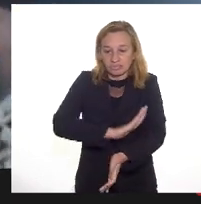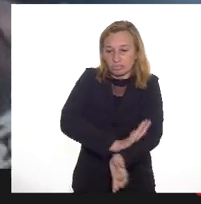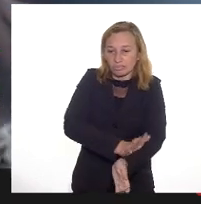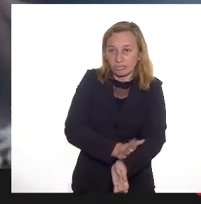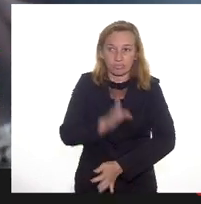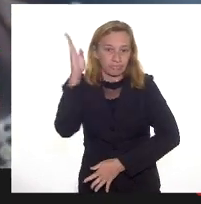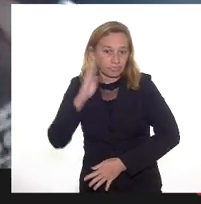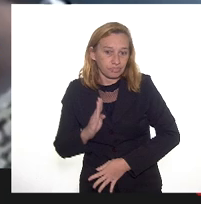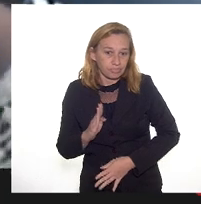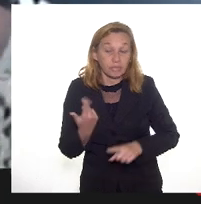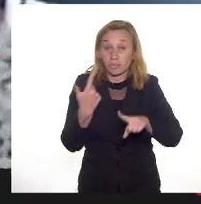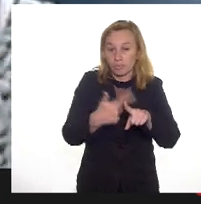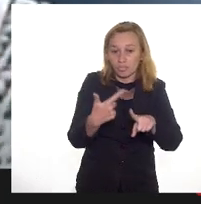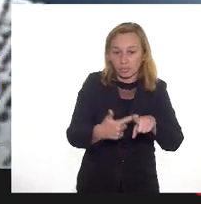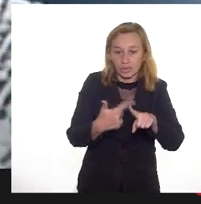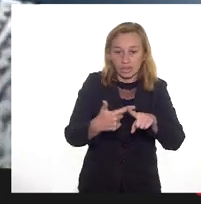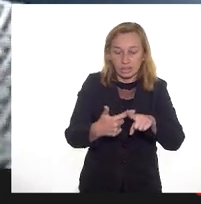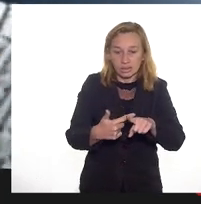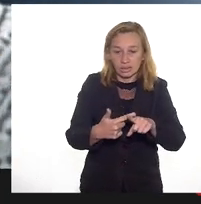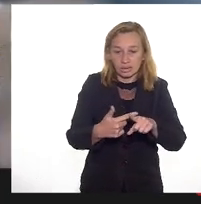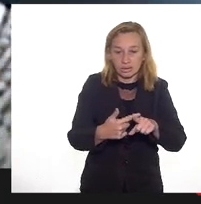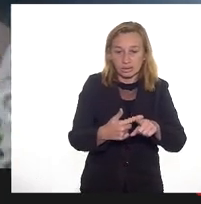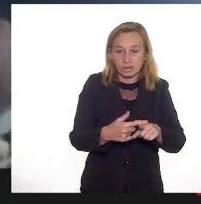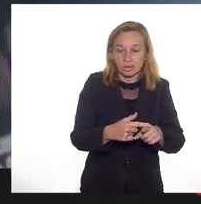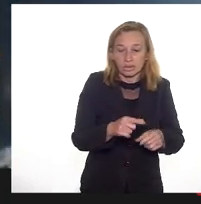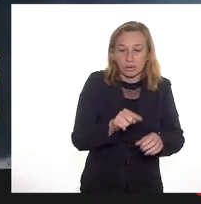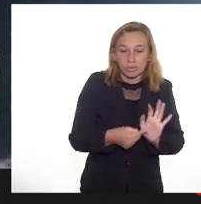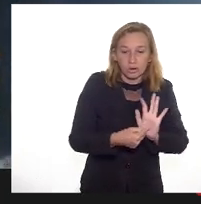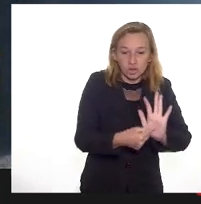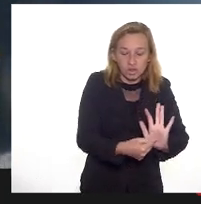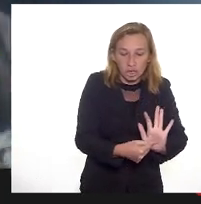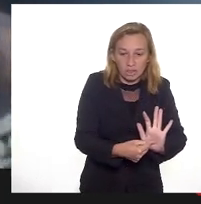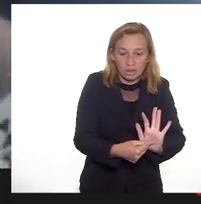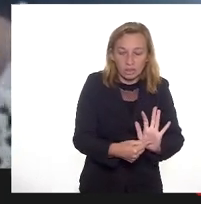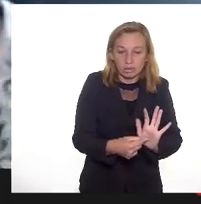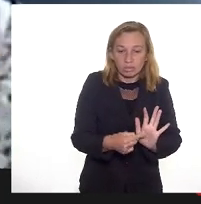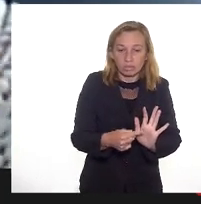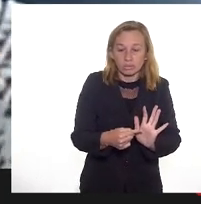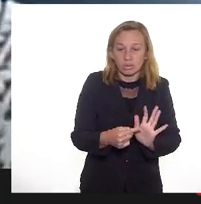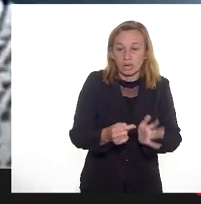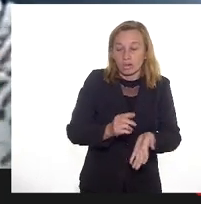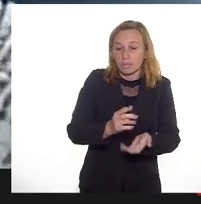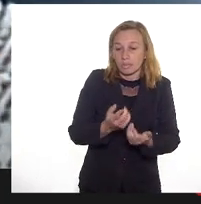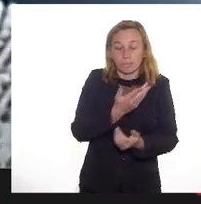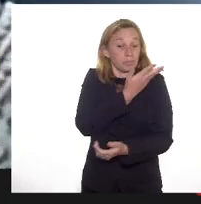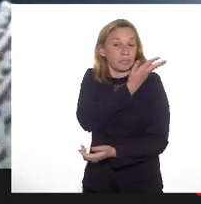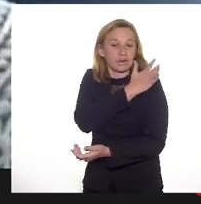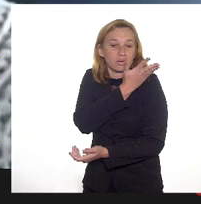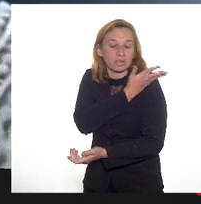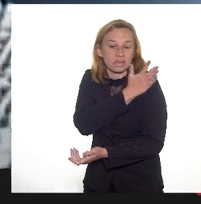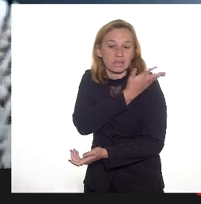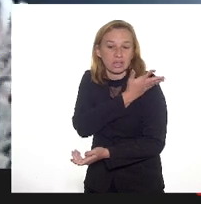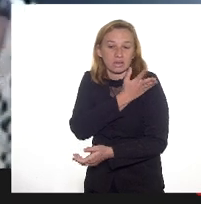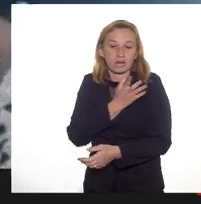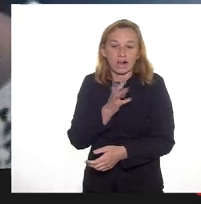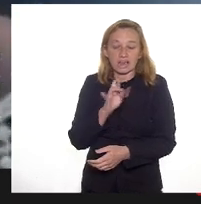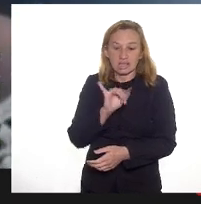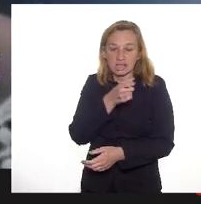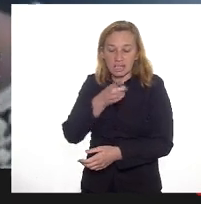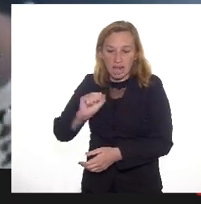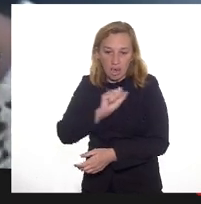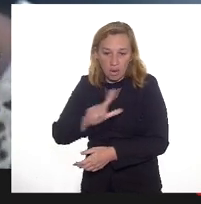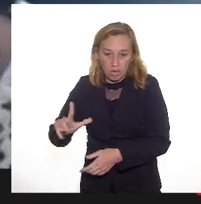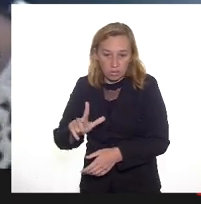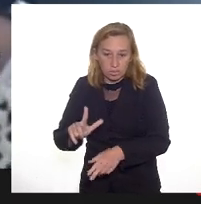Brasil, porque quando eles são classificados como injúria racial e não tipificados pela Lei K.O., o que faz com